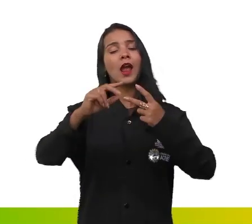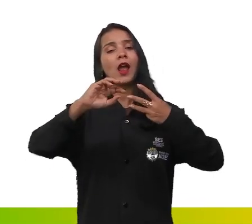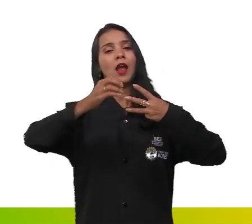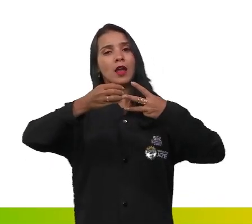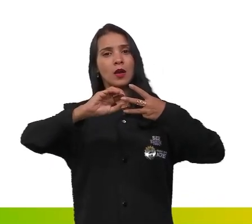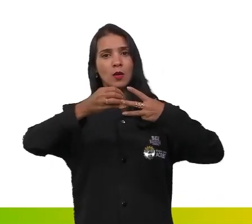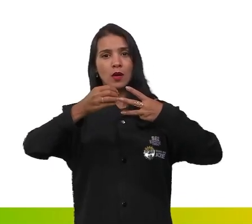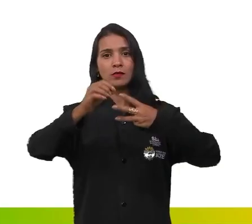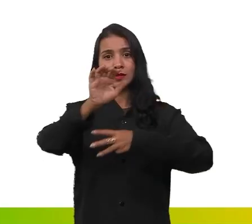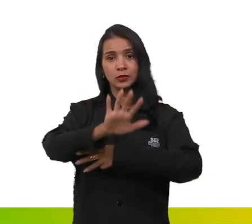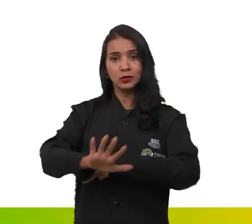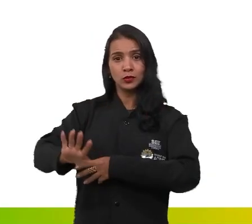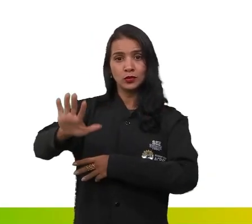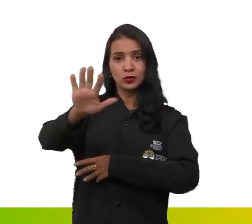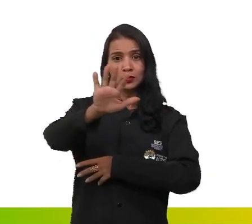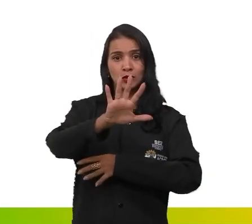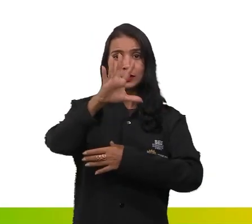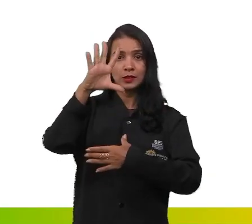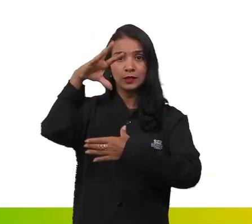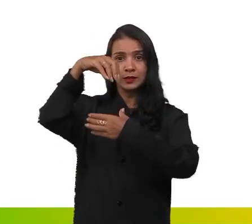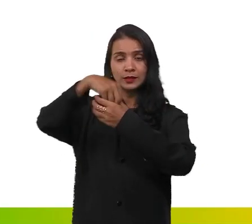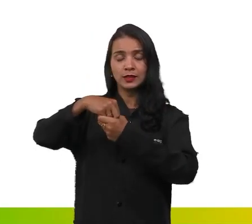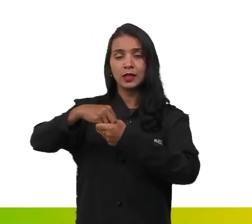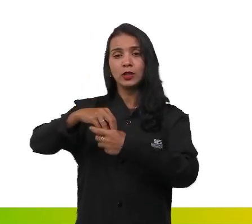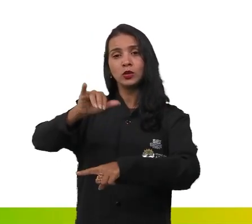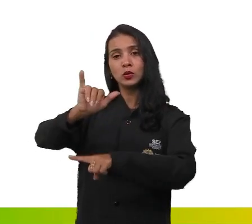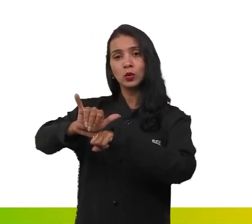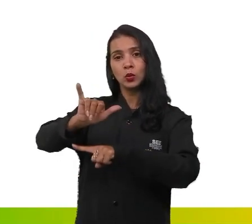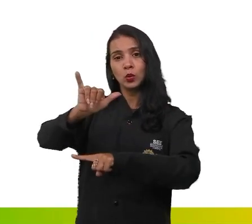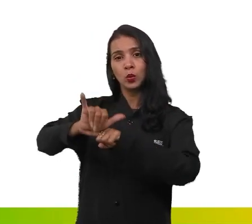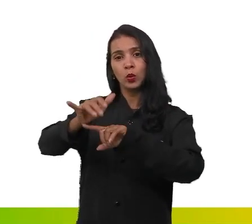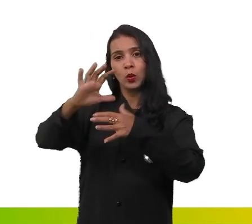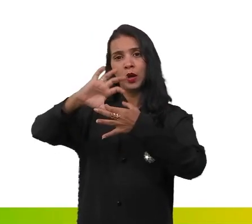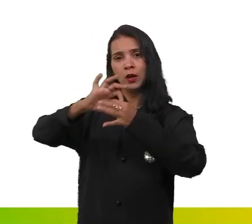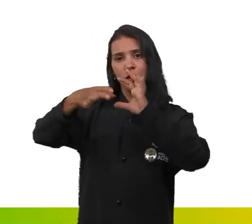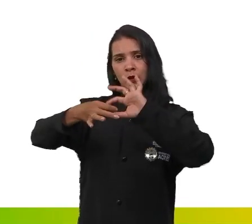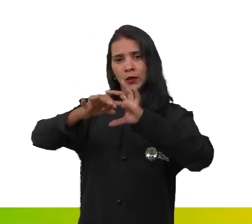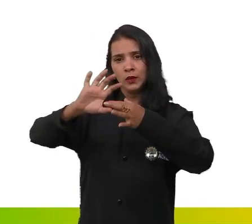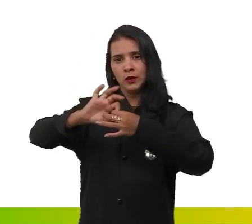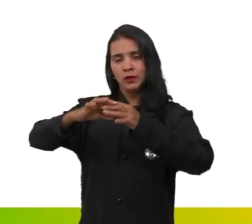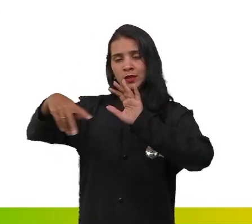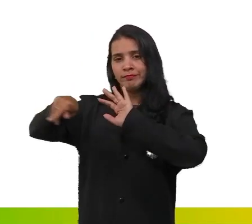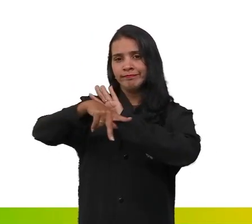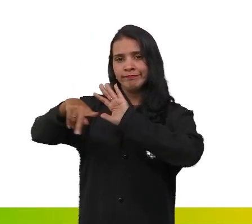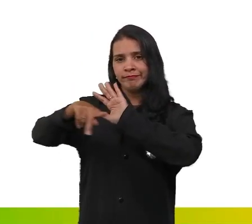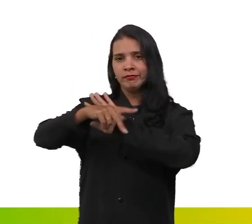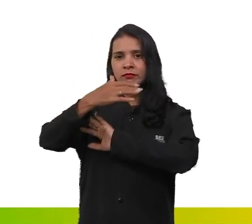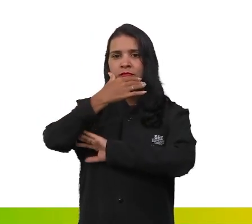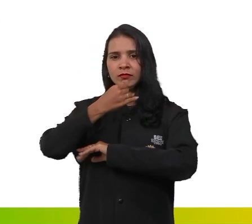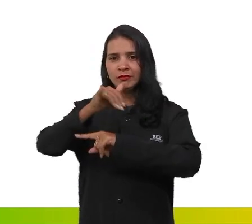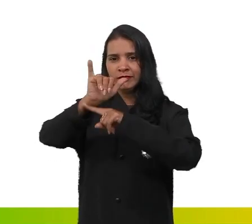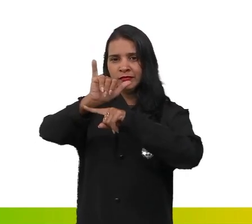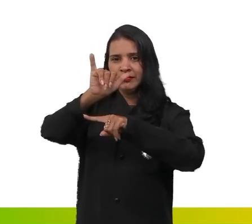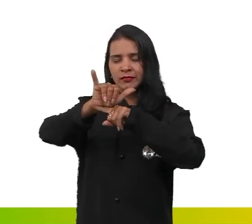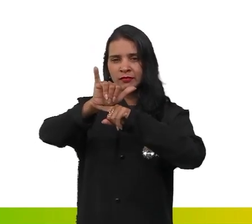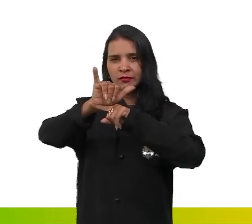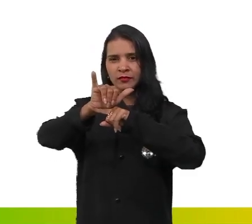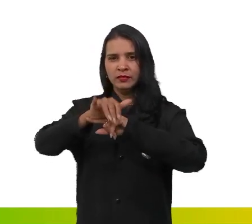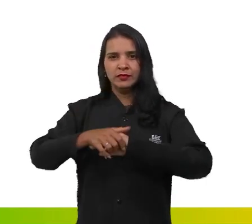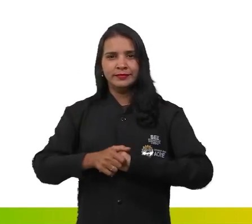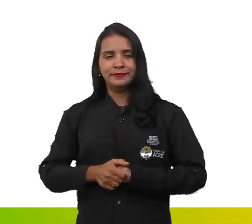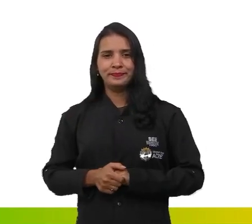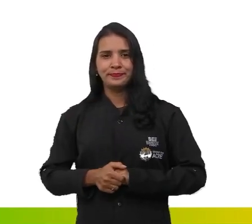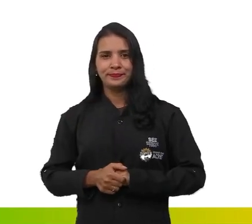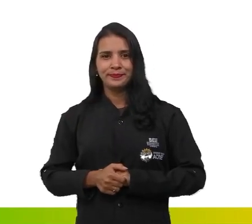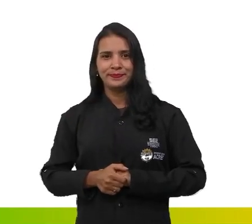não homóloga do cromossomo Y, ou seja, ele é um gene exclusivo dos homens, tá ok? E